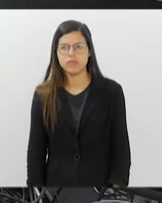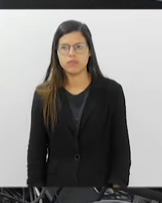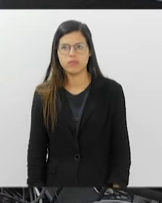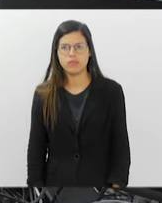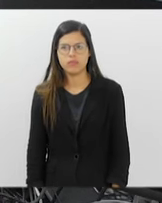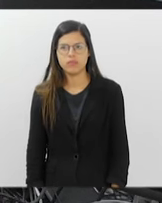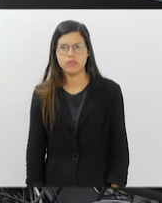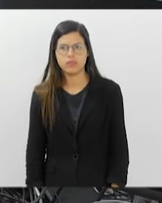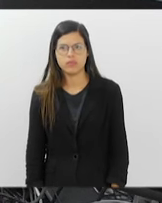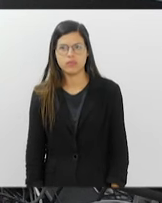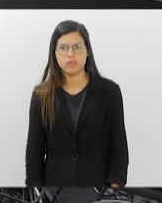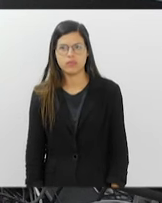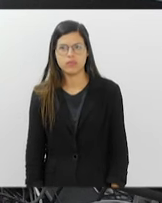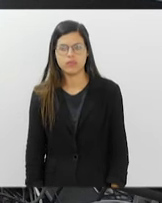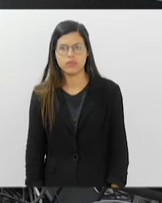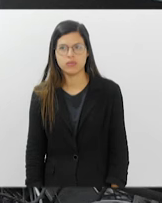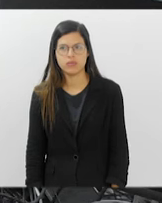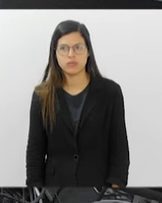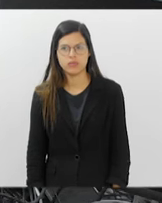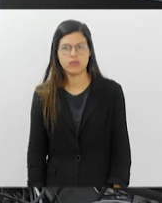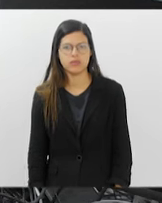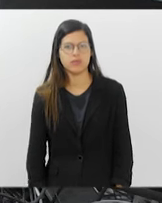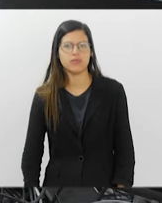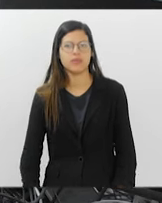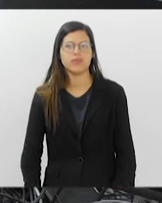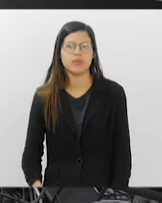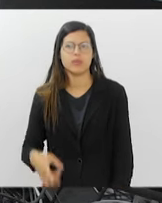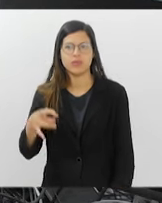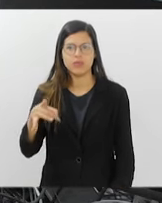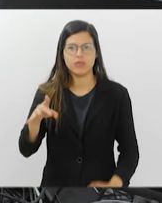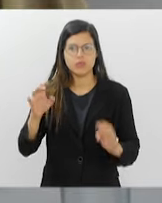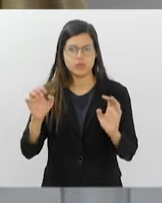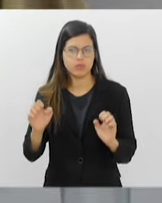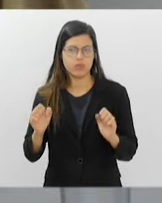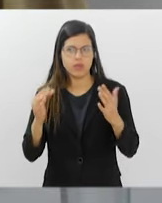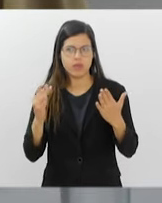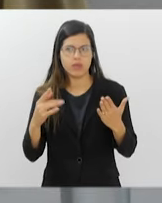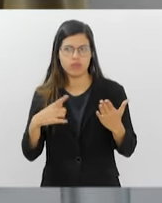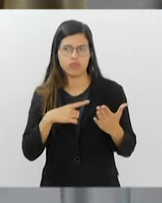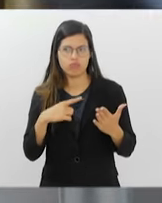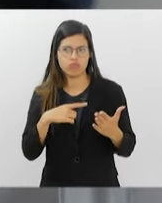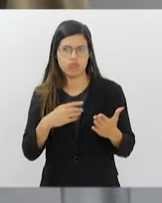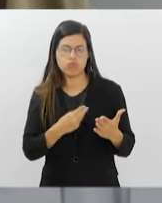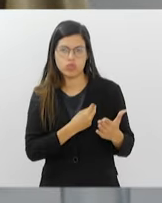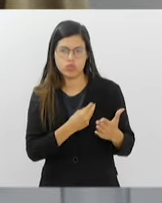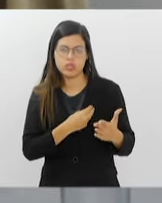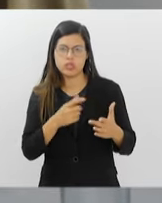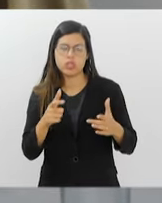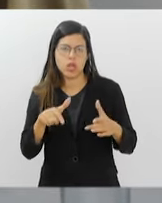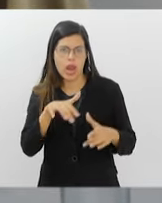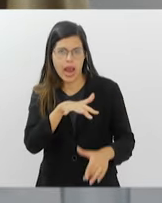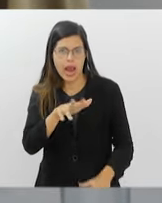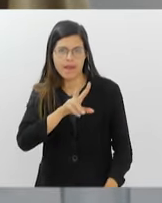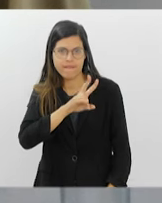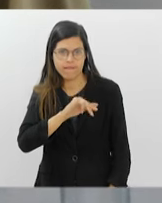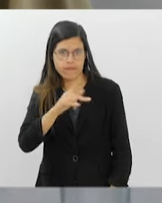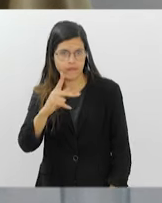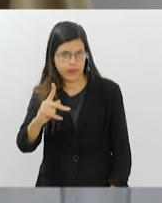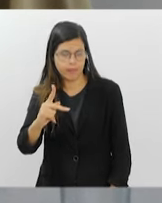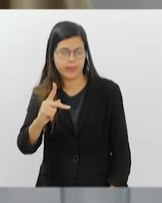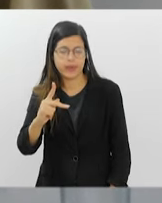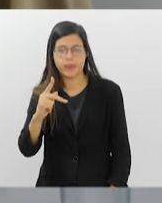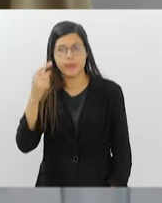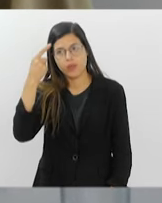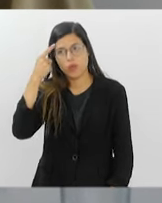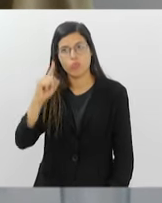estado no último evento do rocken Rio havia essa área vip eu não sei informar o senhor presidente